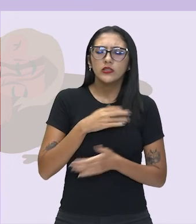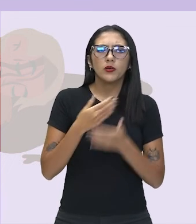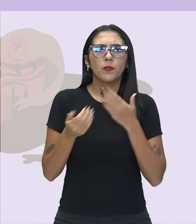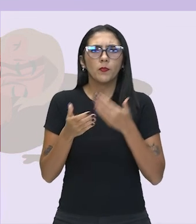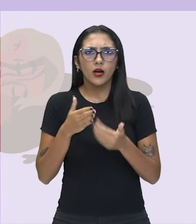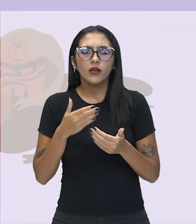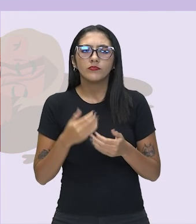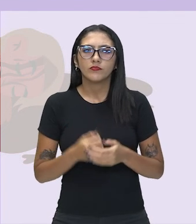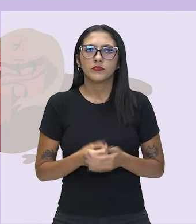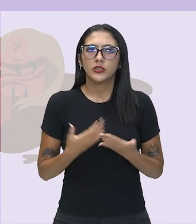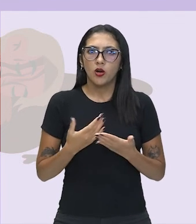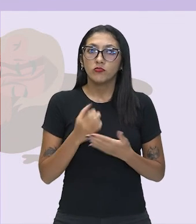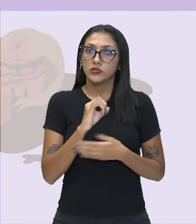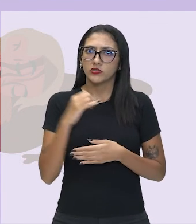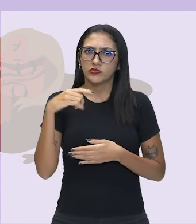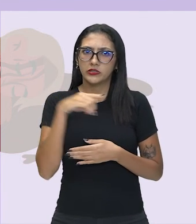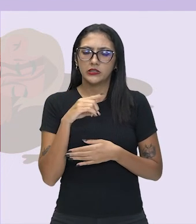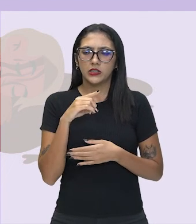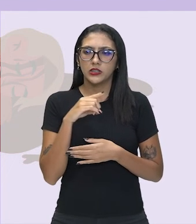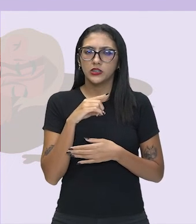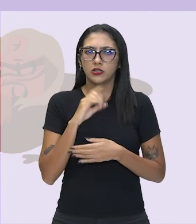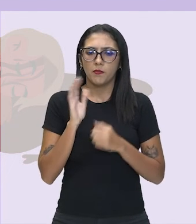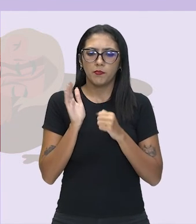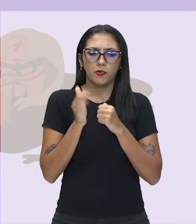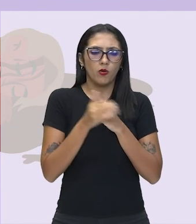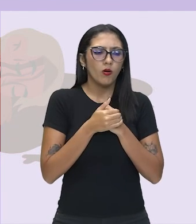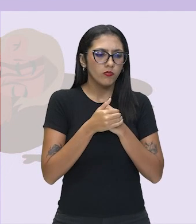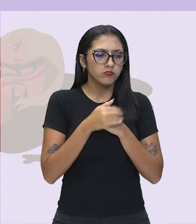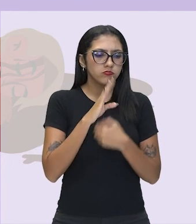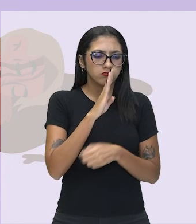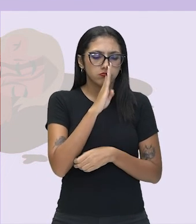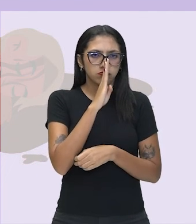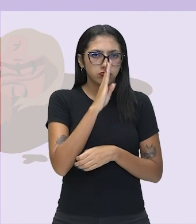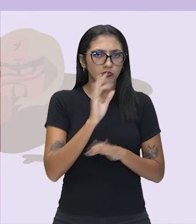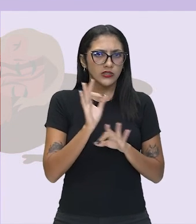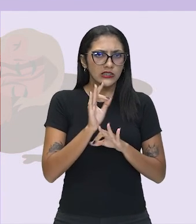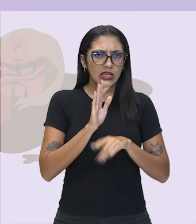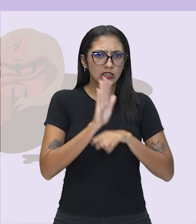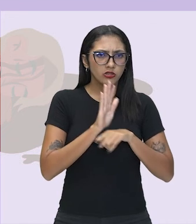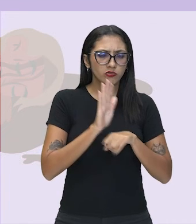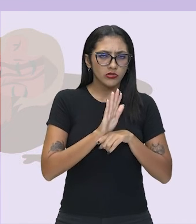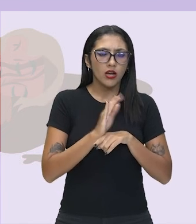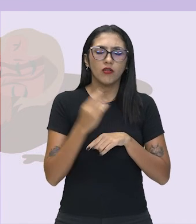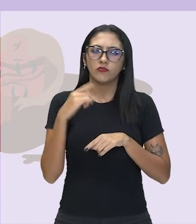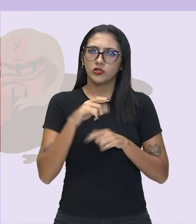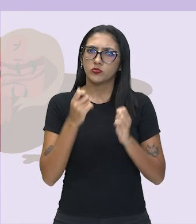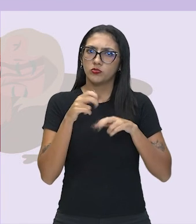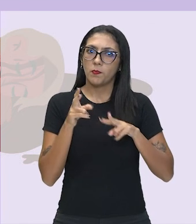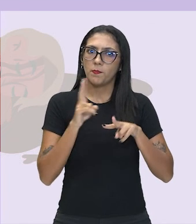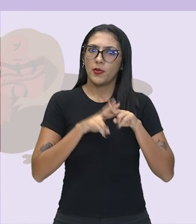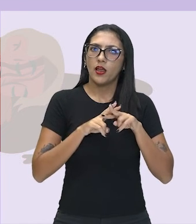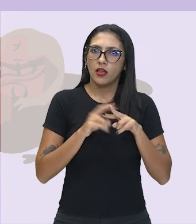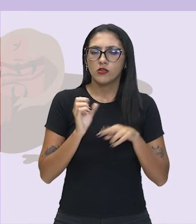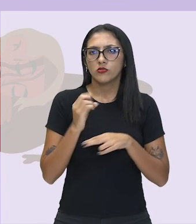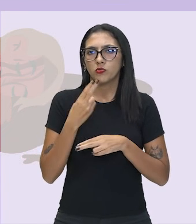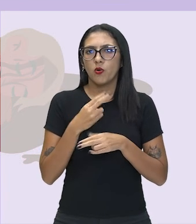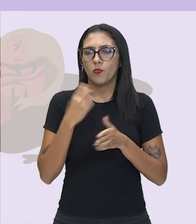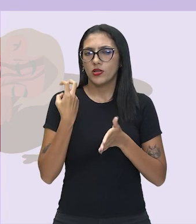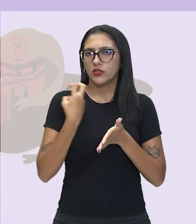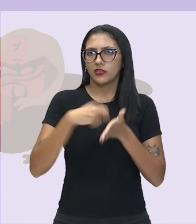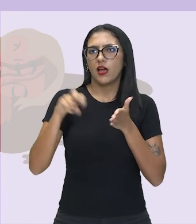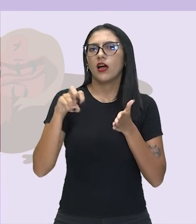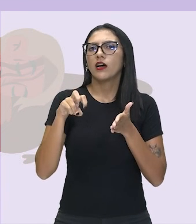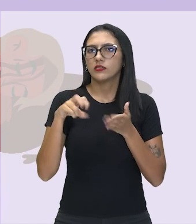uma pena, detenção de 1 a 6 meses ou multa. Então, veja só o quão